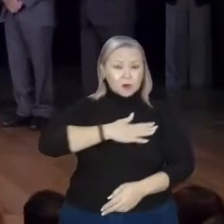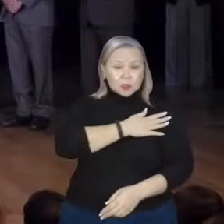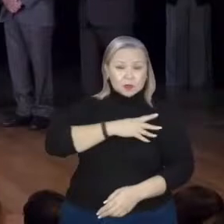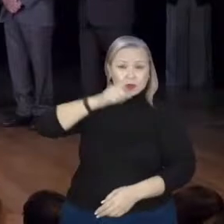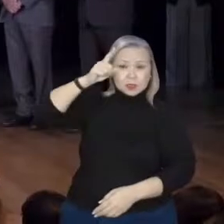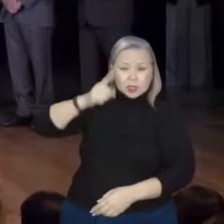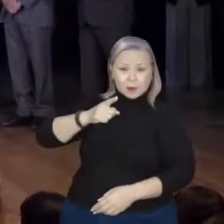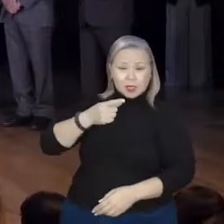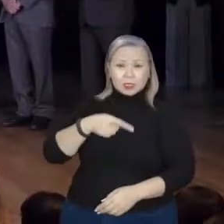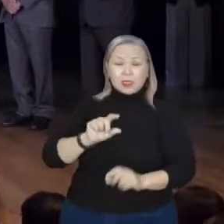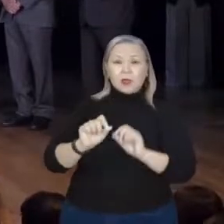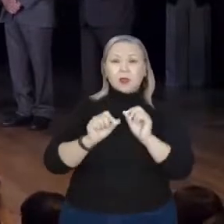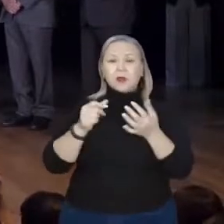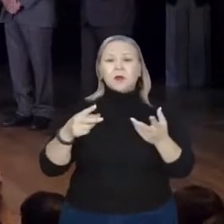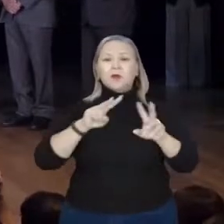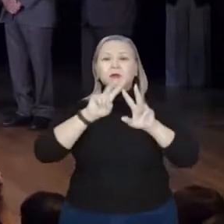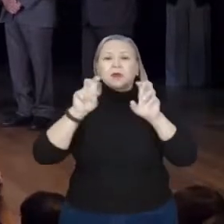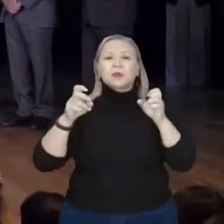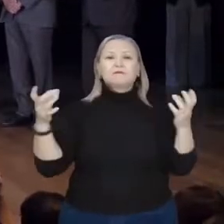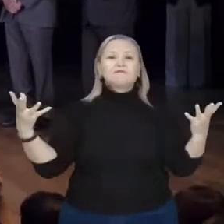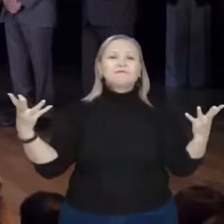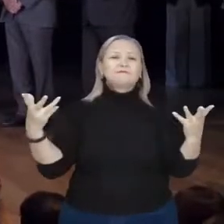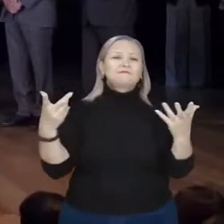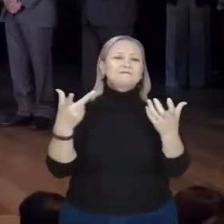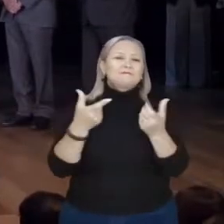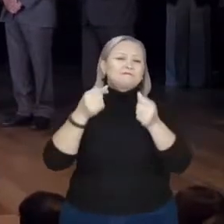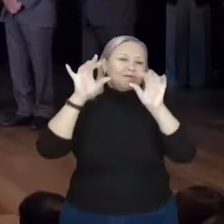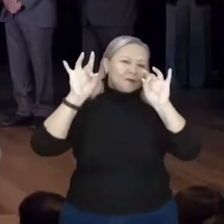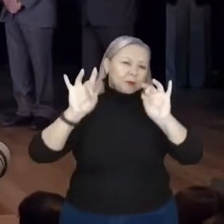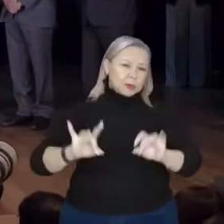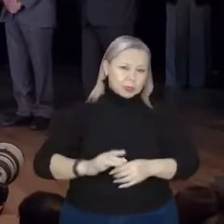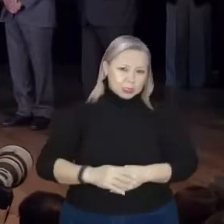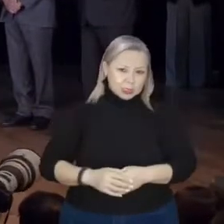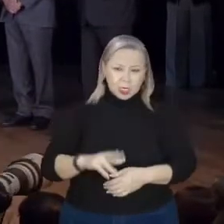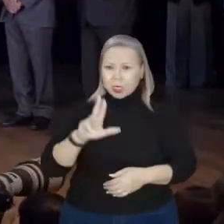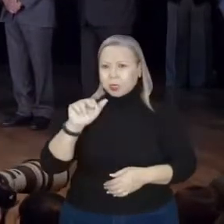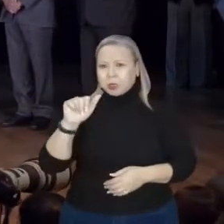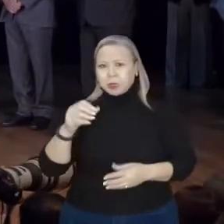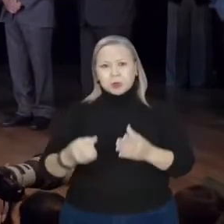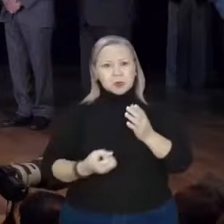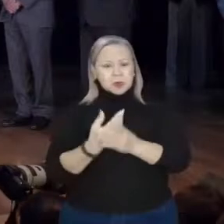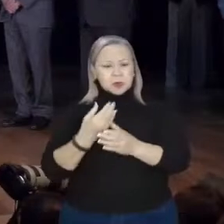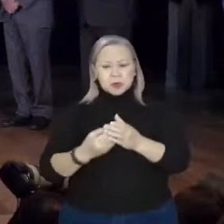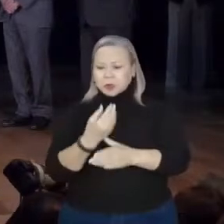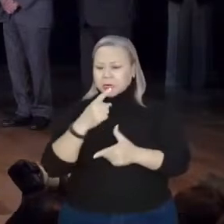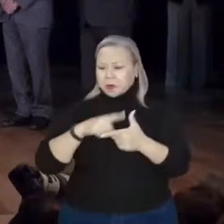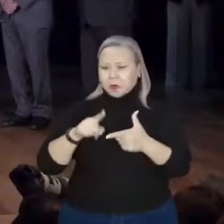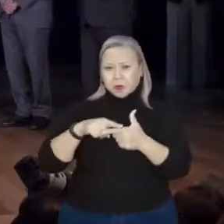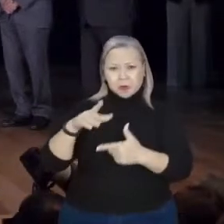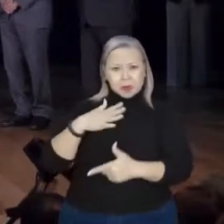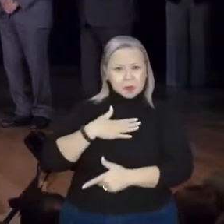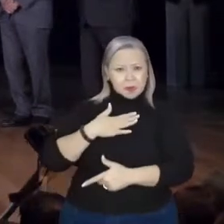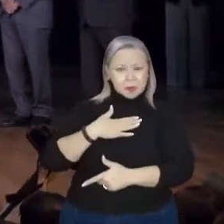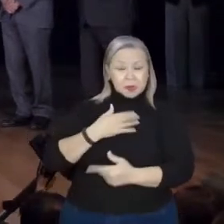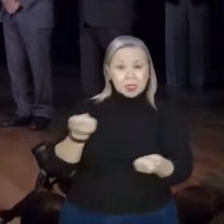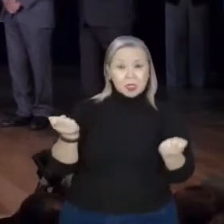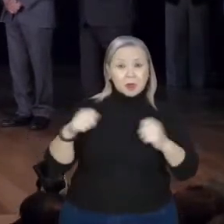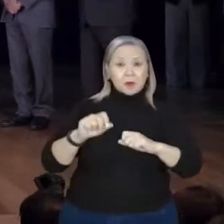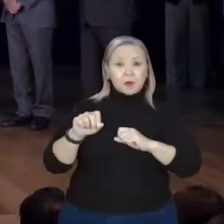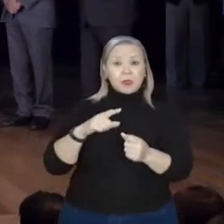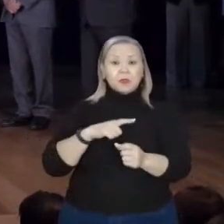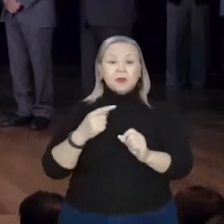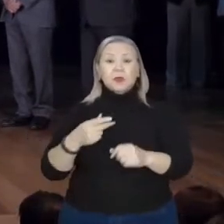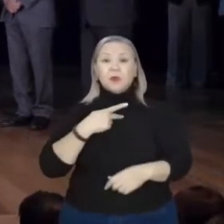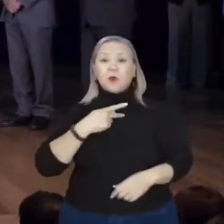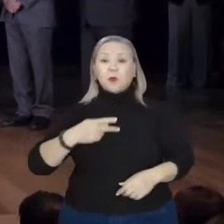do meu ponto de vista, extraordinária. Eles nunca me criaram nenhum problema. Possivelmente eu tenha sido o presidente